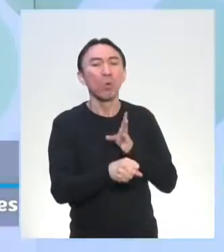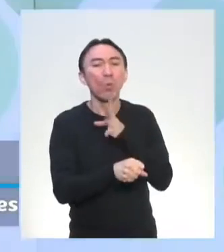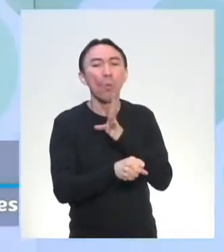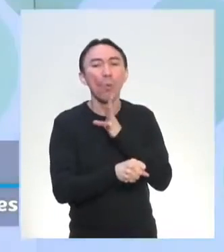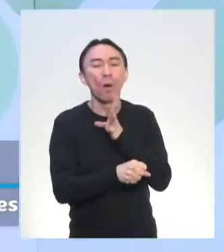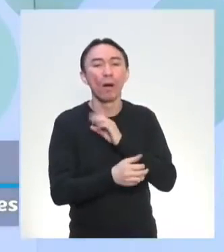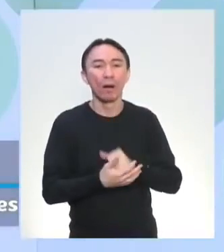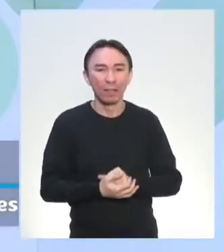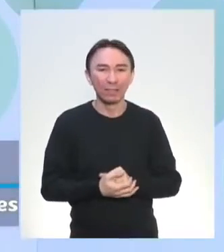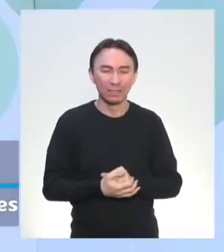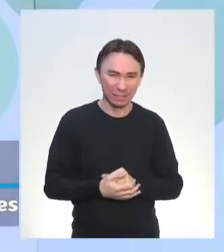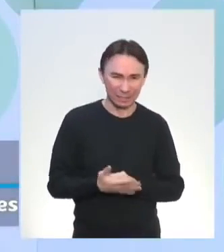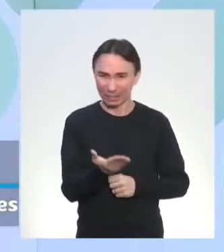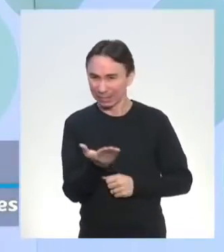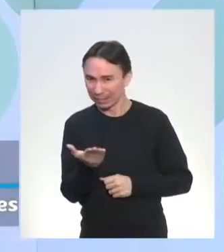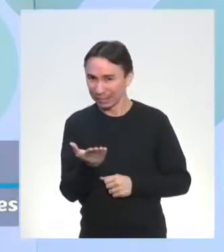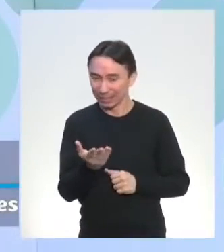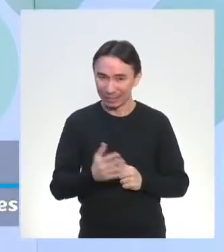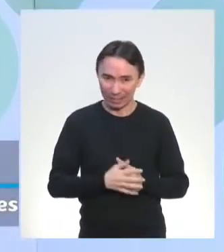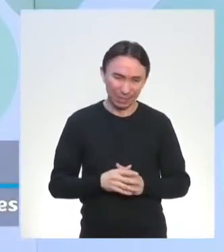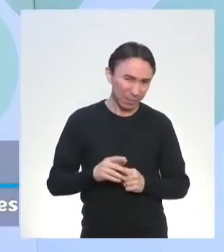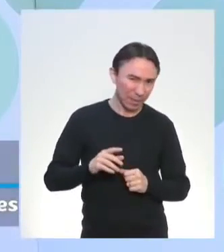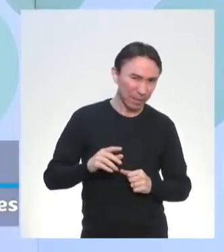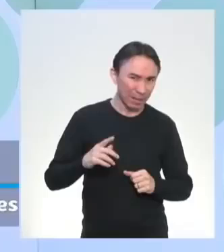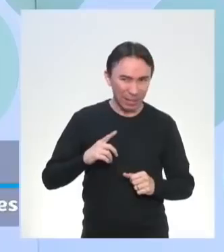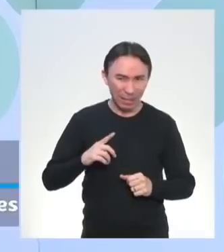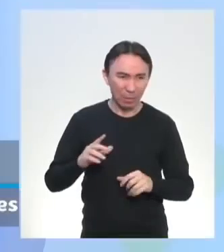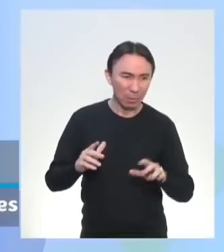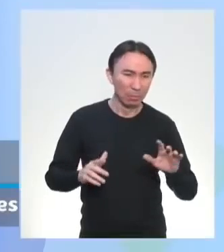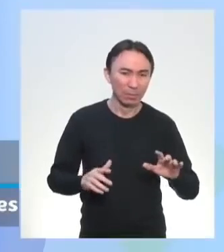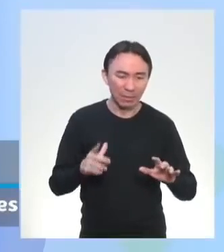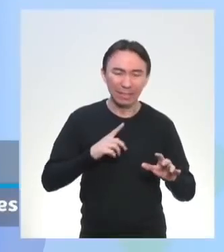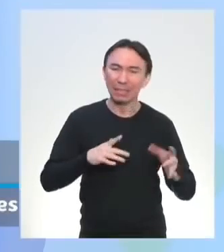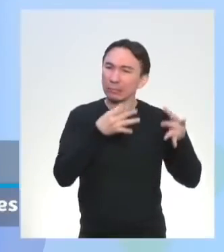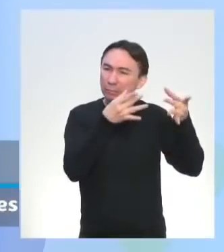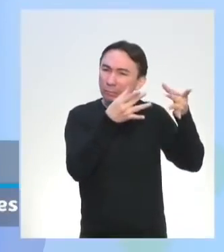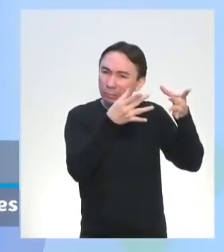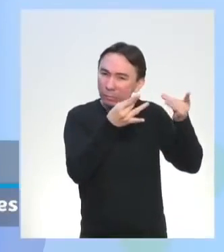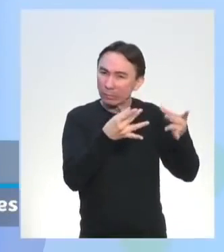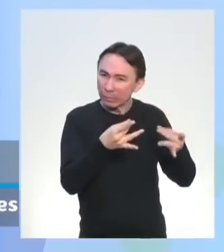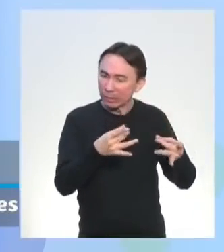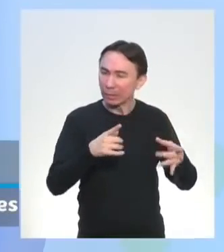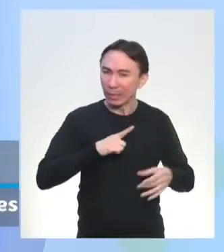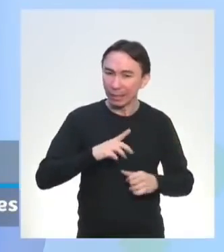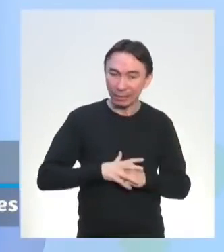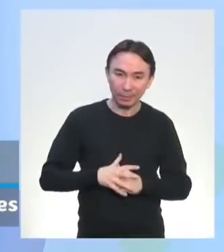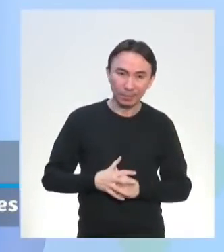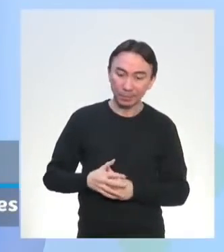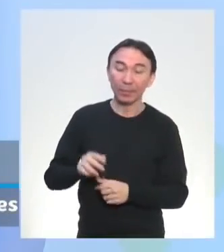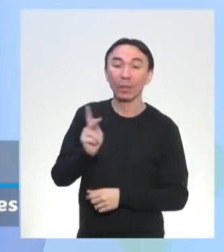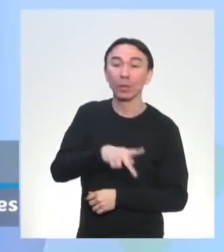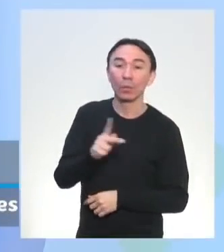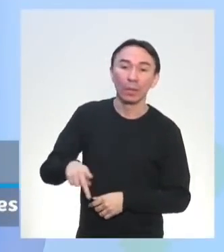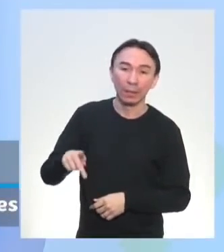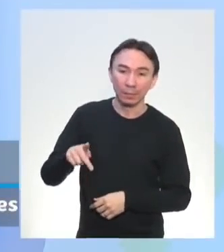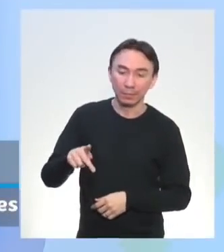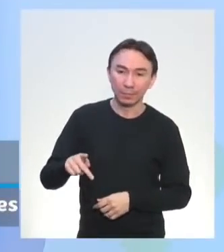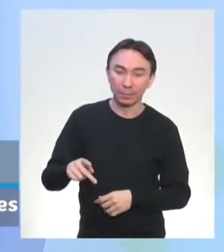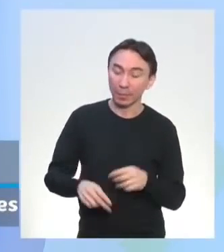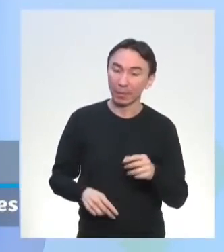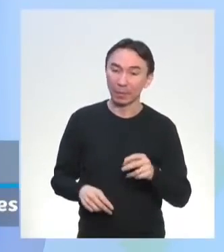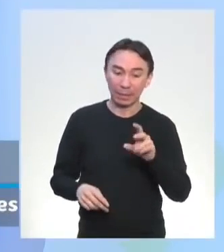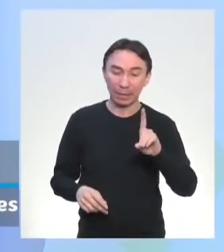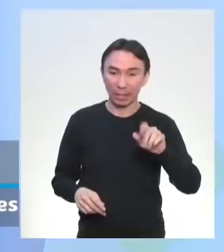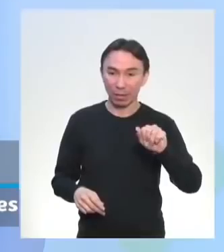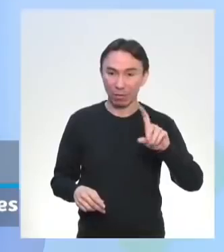Alguém disse contou alguma coisa sobre ela, alguma característica? Agora chegou aqui, A aluna Monique, da professora Dalva,